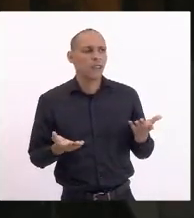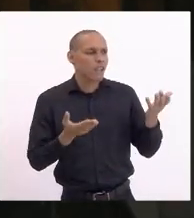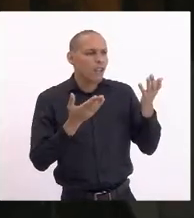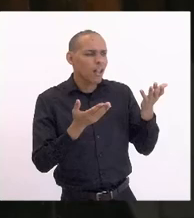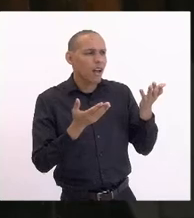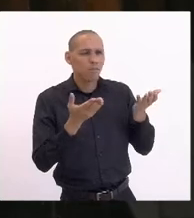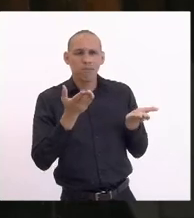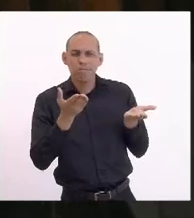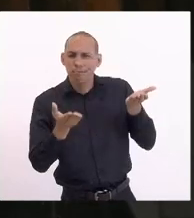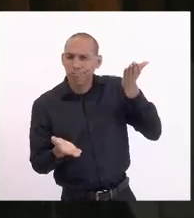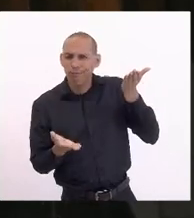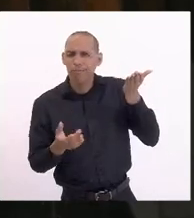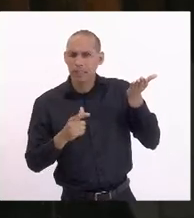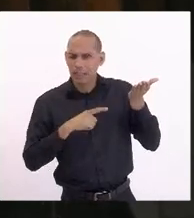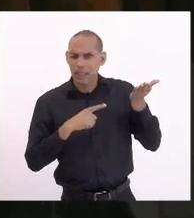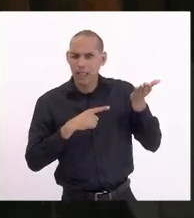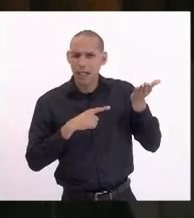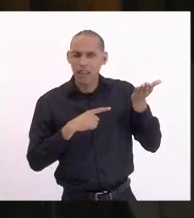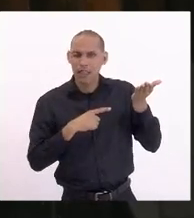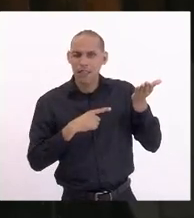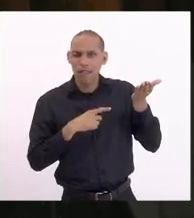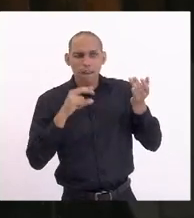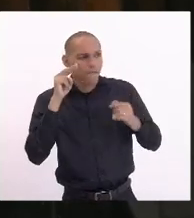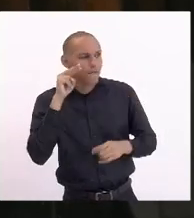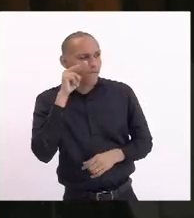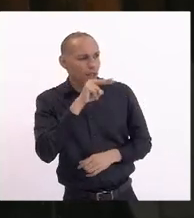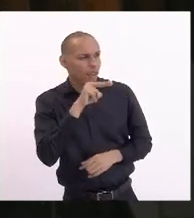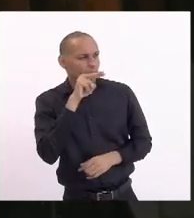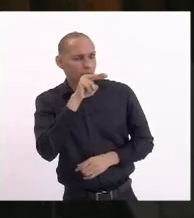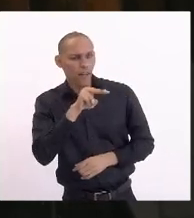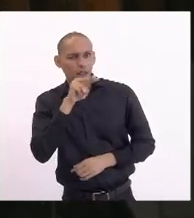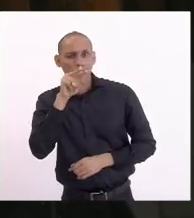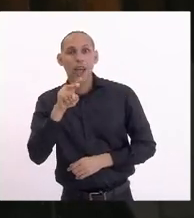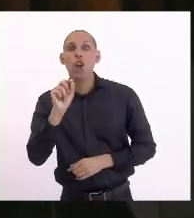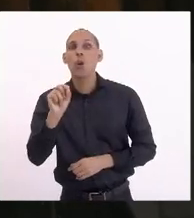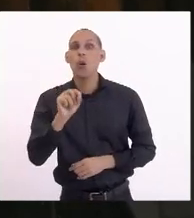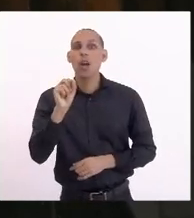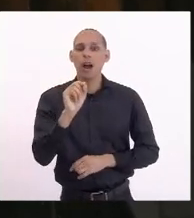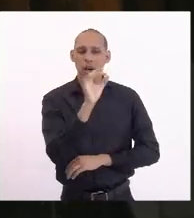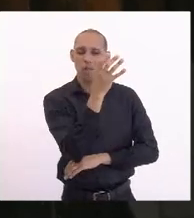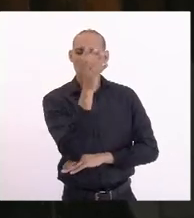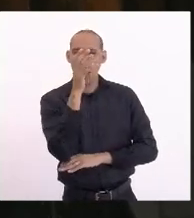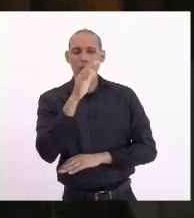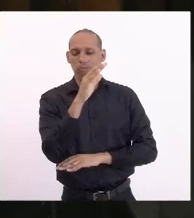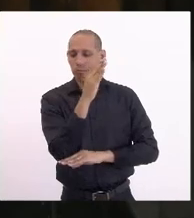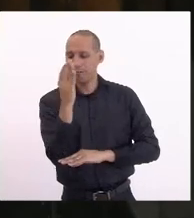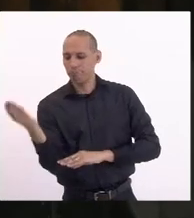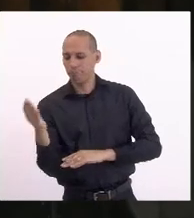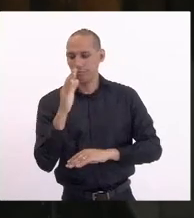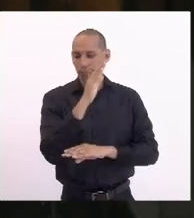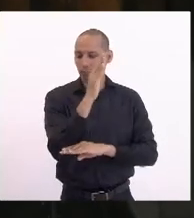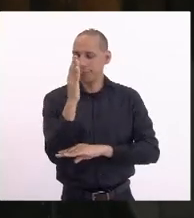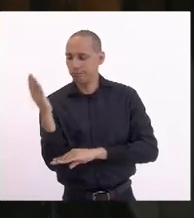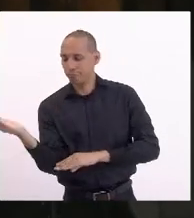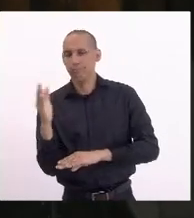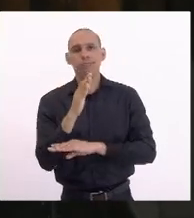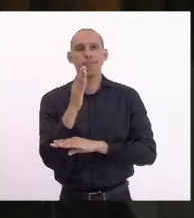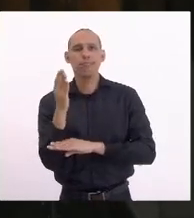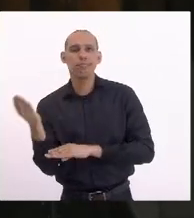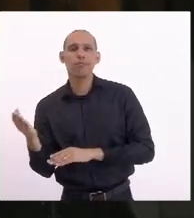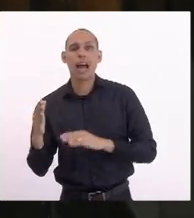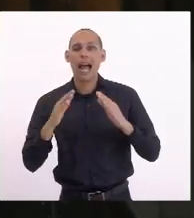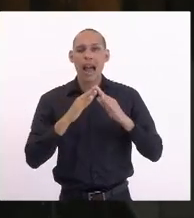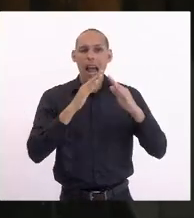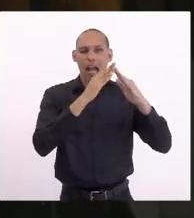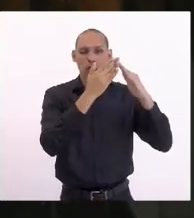instável, você verificar que o desmatamento continua, as ocupações irregulares